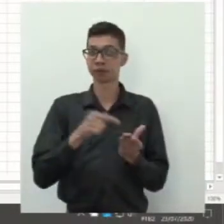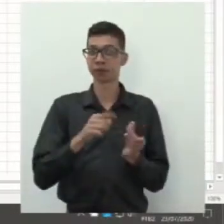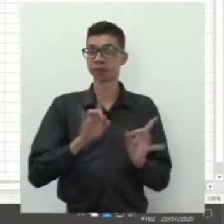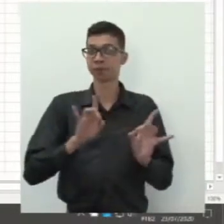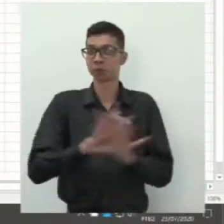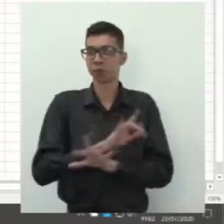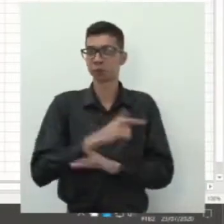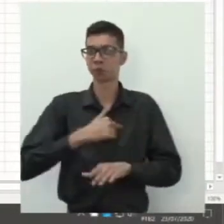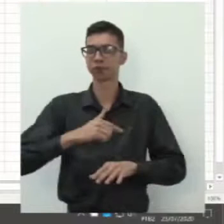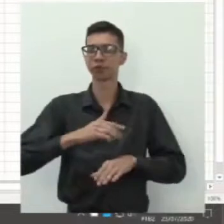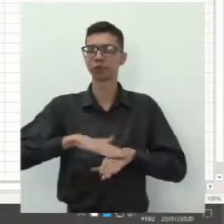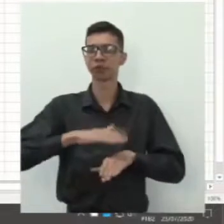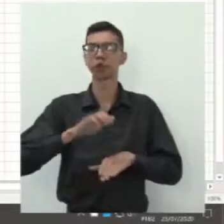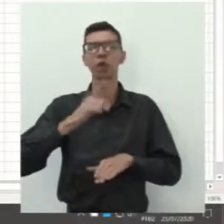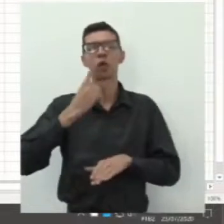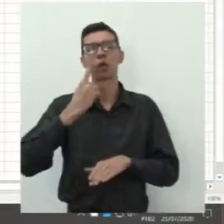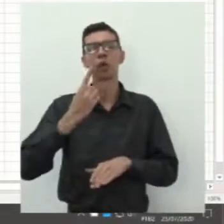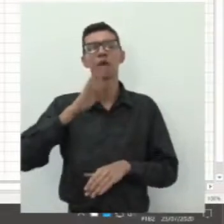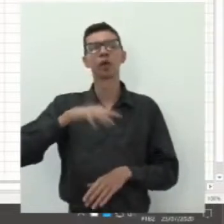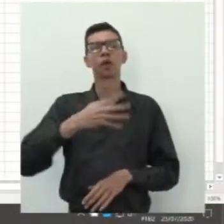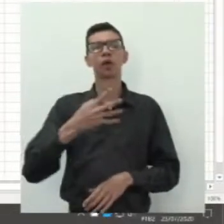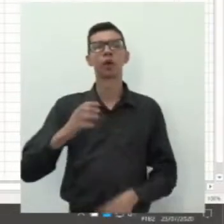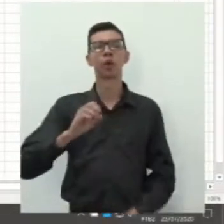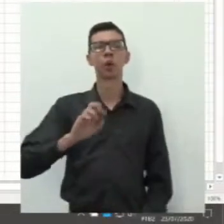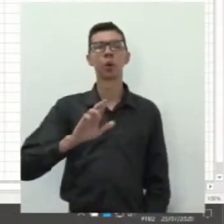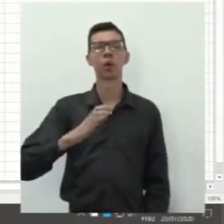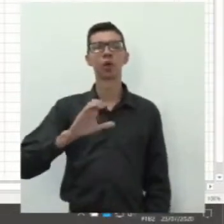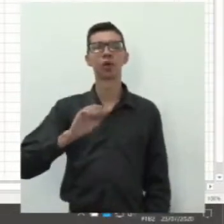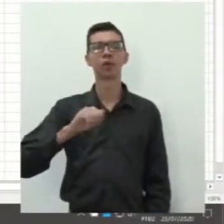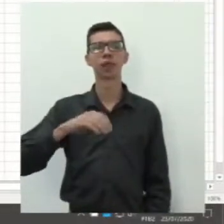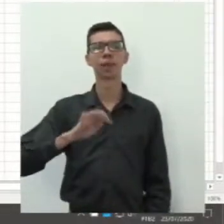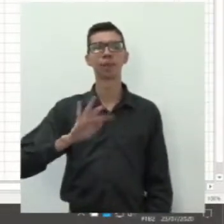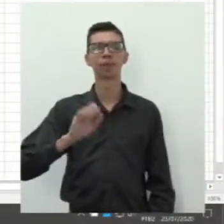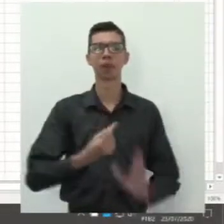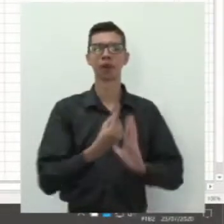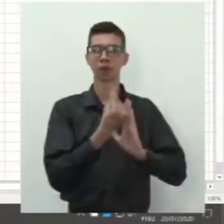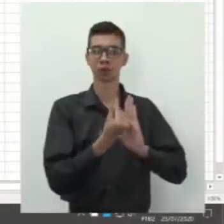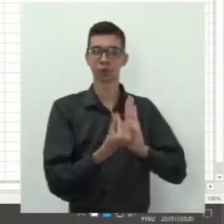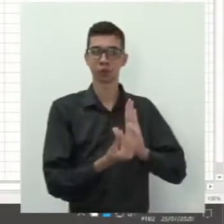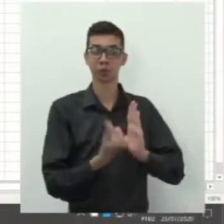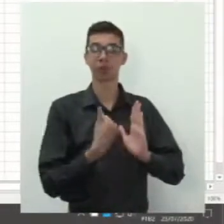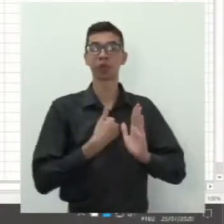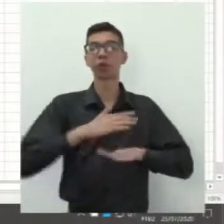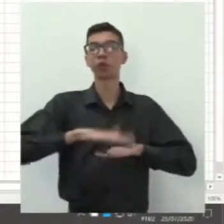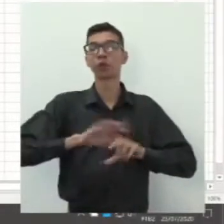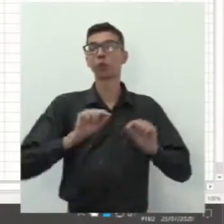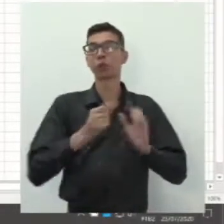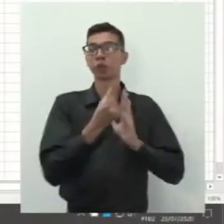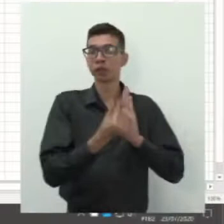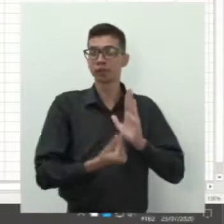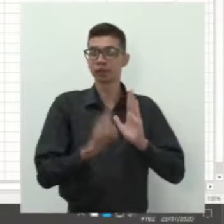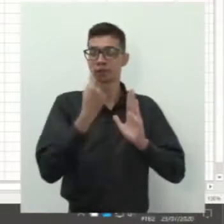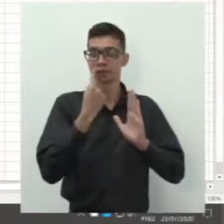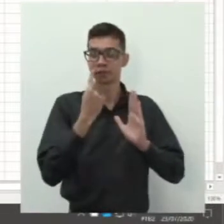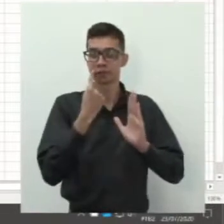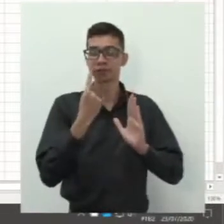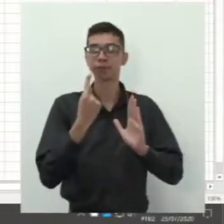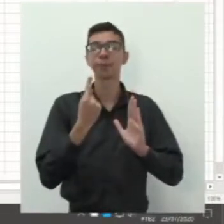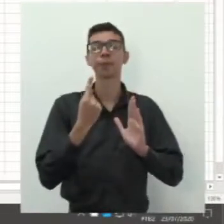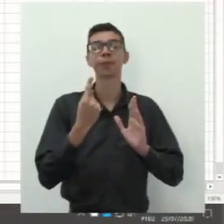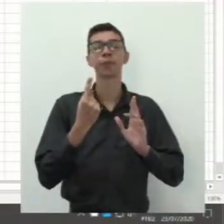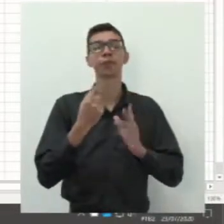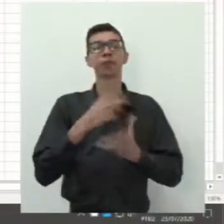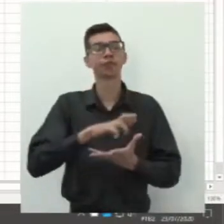aqui, ó, planilha orçamento. Então eu fiz uma planilha aqui fictícia de orçamento de vários setores de